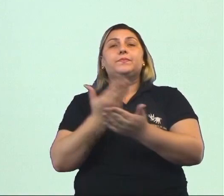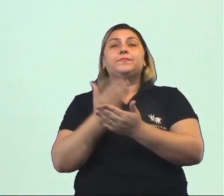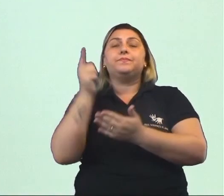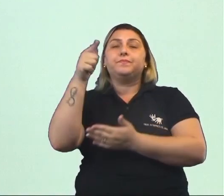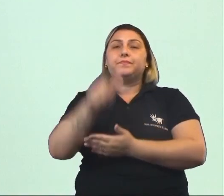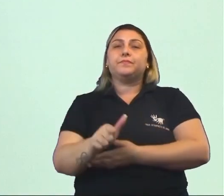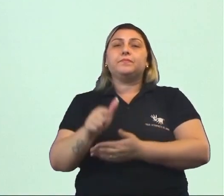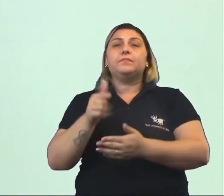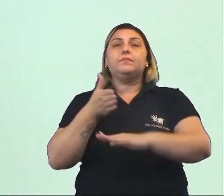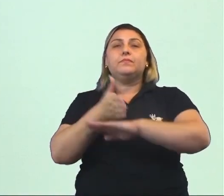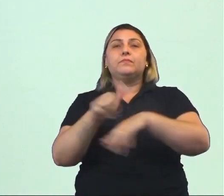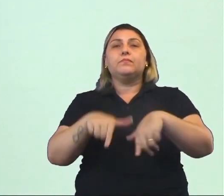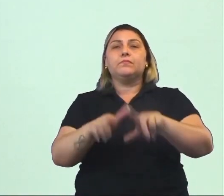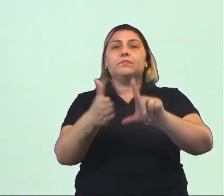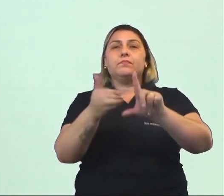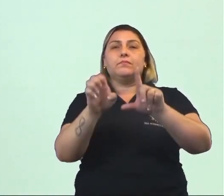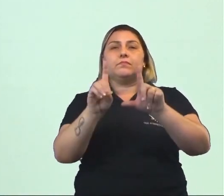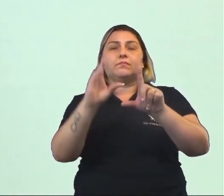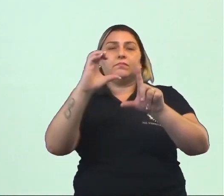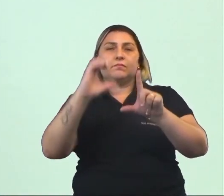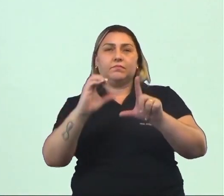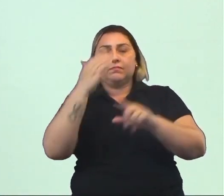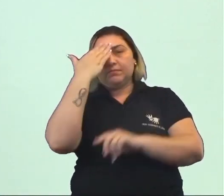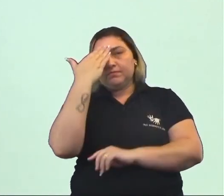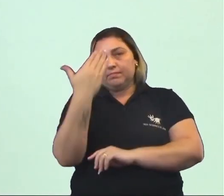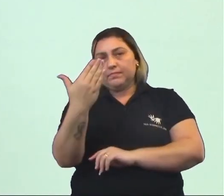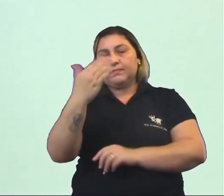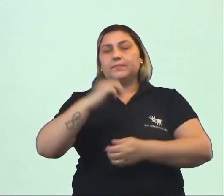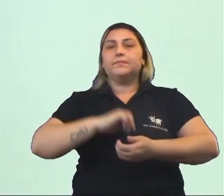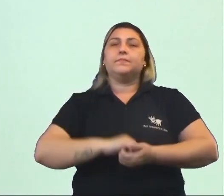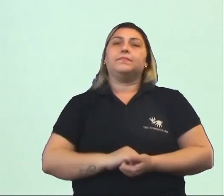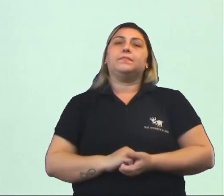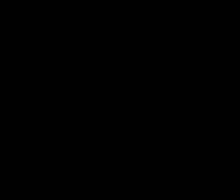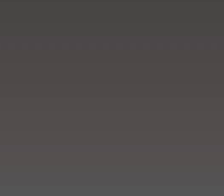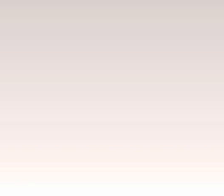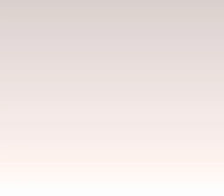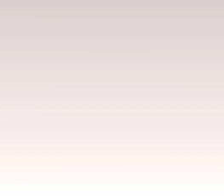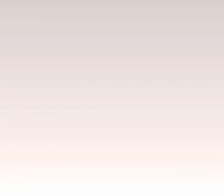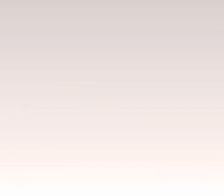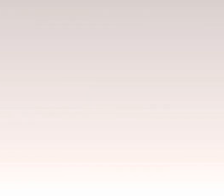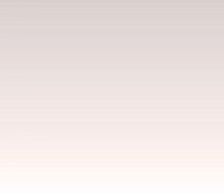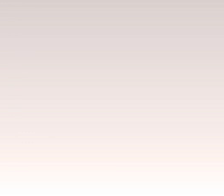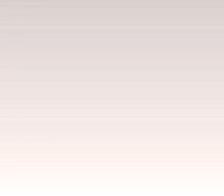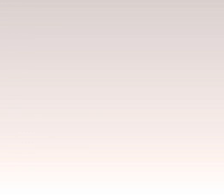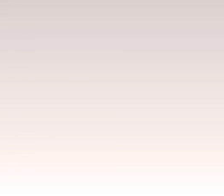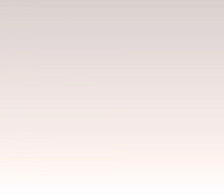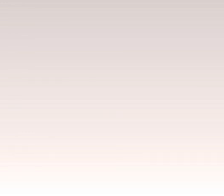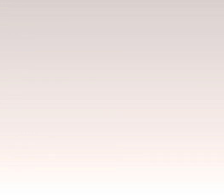novamente. Acessem o portal Eduque Acre. Obrigada.